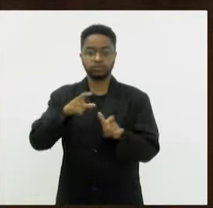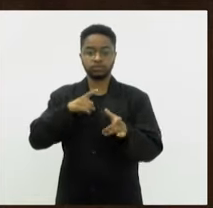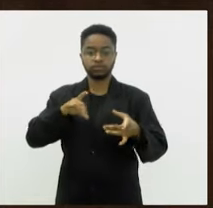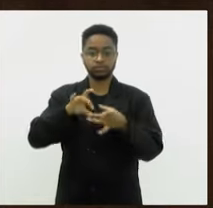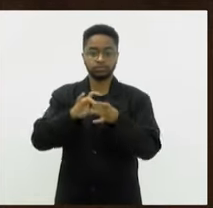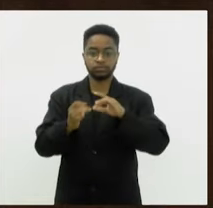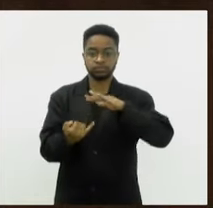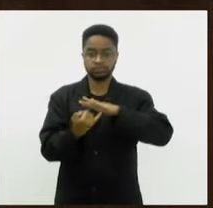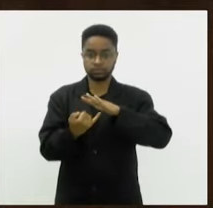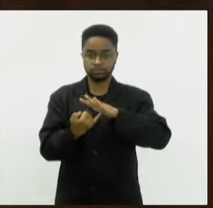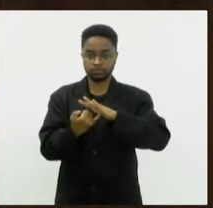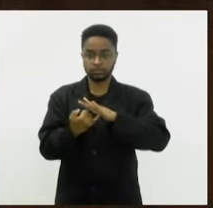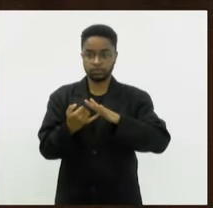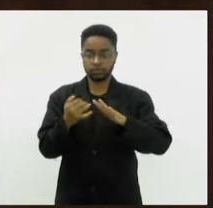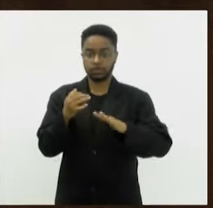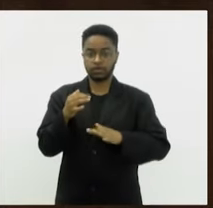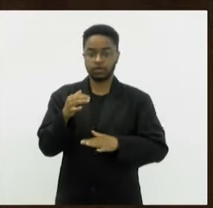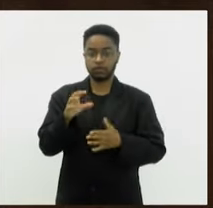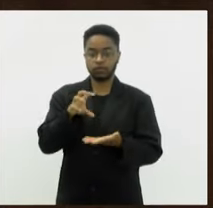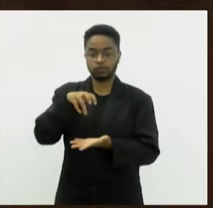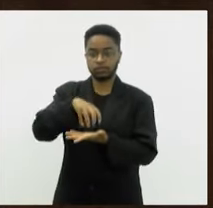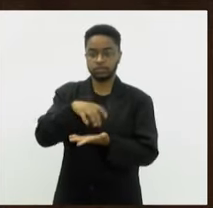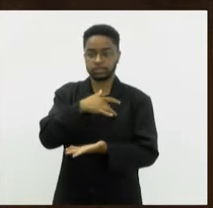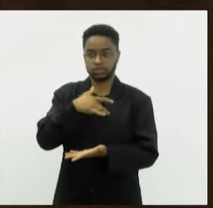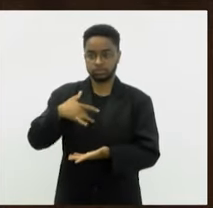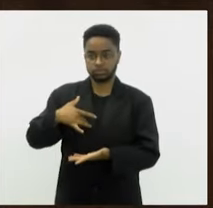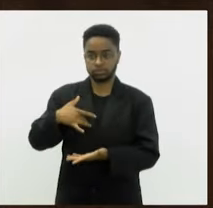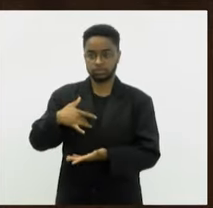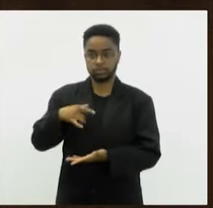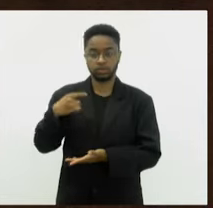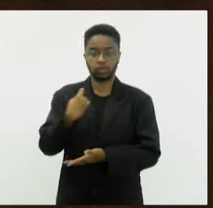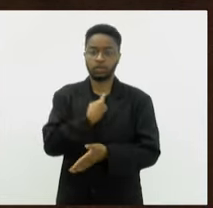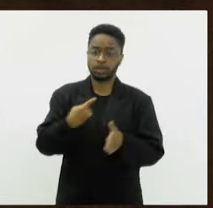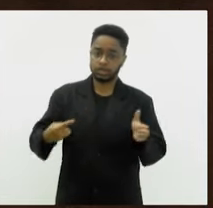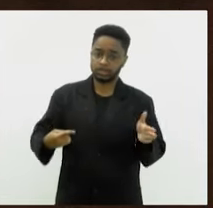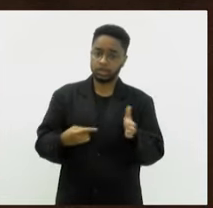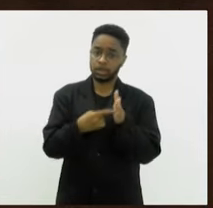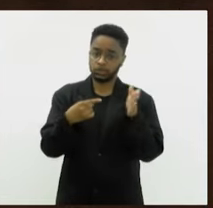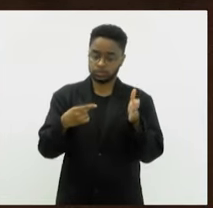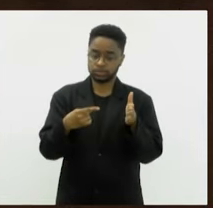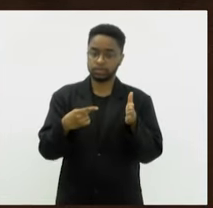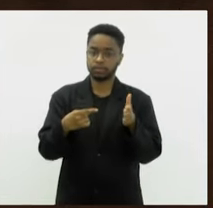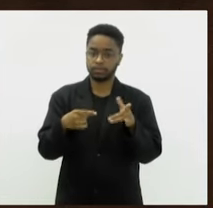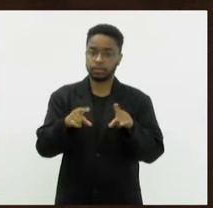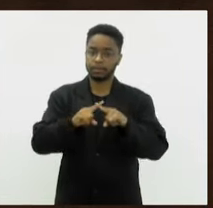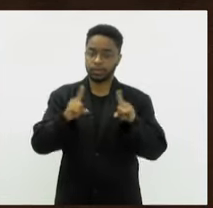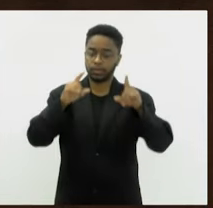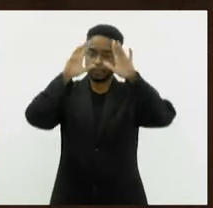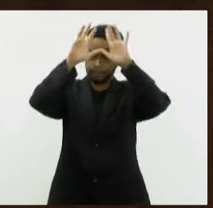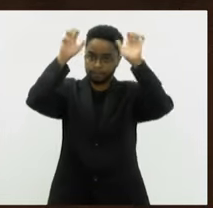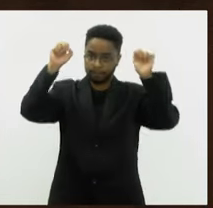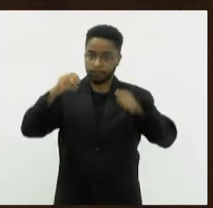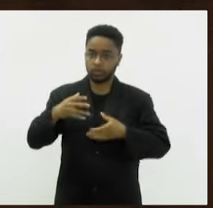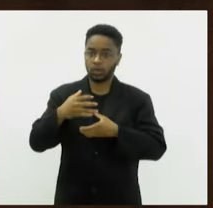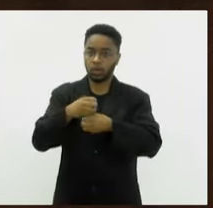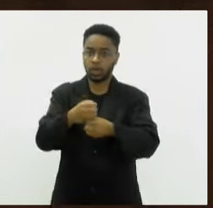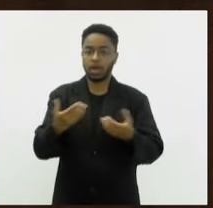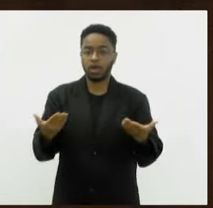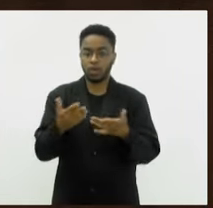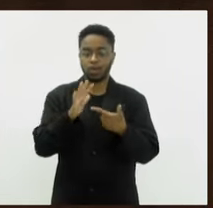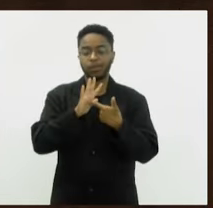institucionais com a Fundação Saúde. Tudo que nós denunciamos, o Tribunal de Contas agora